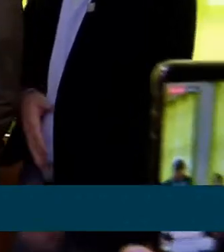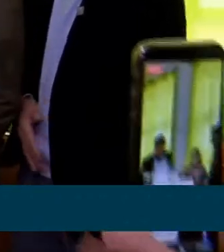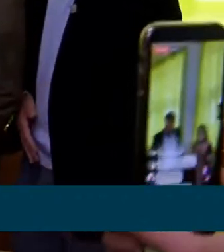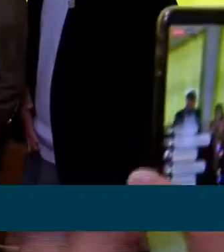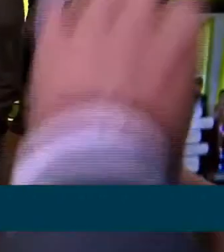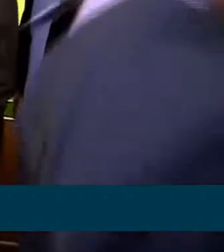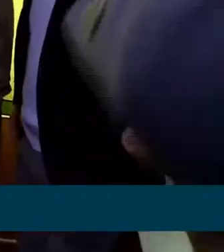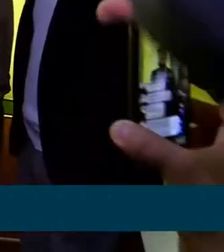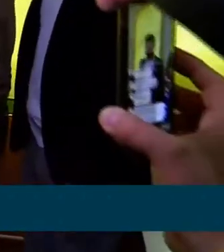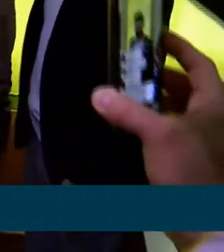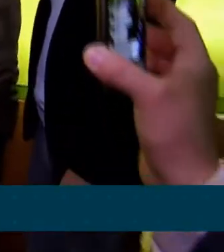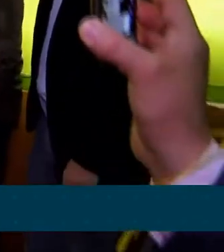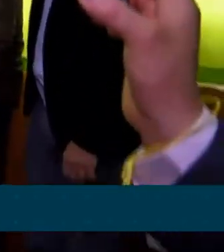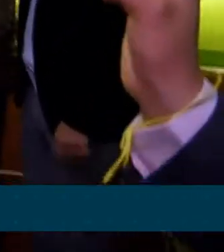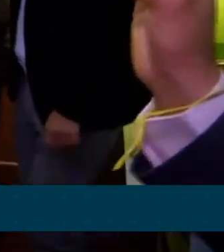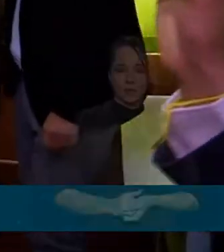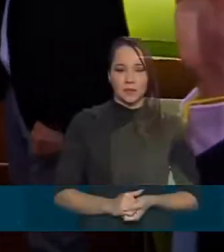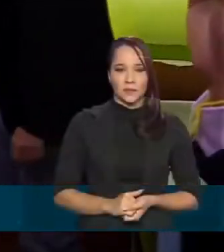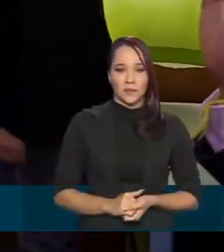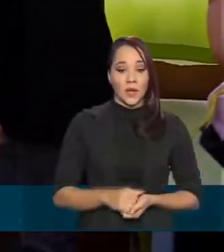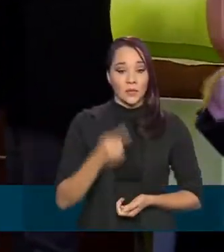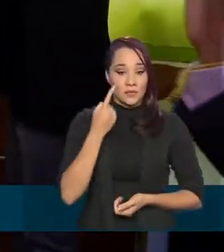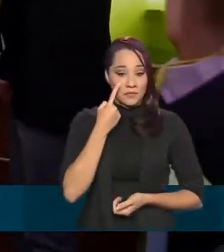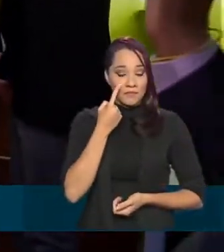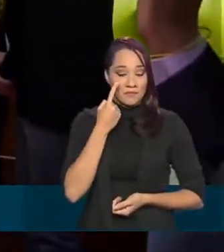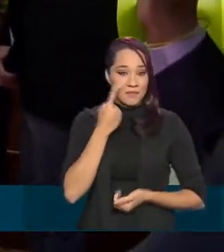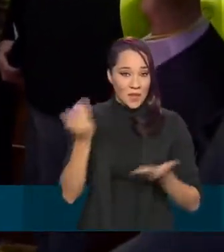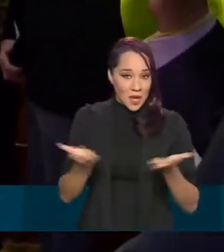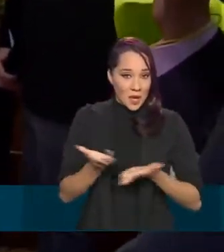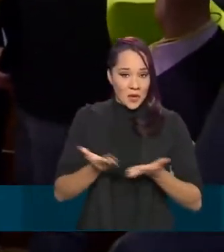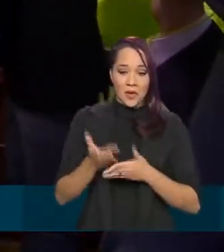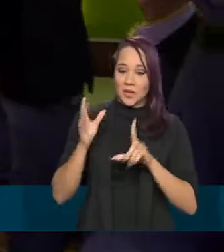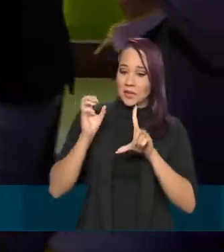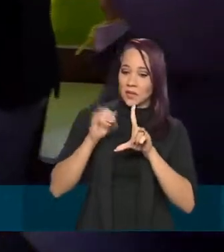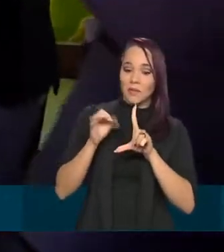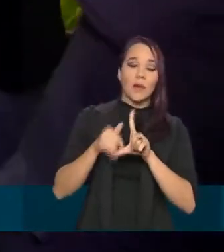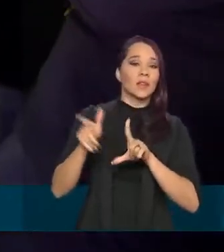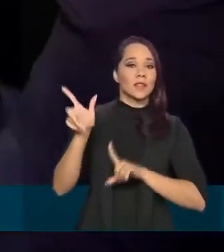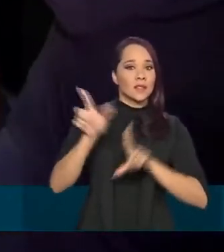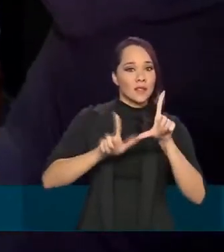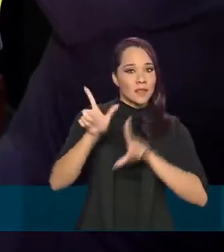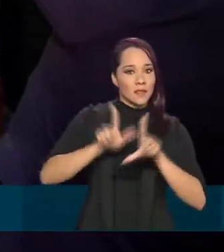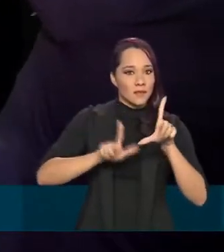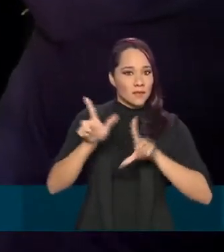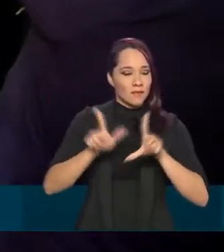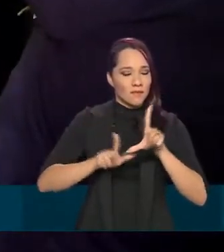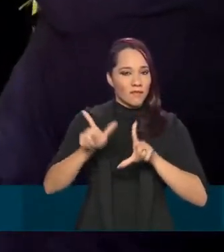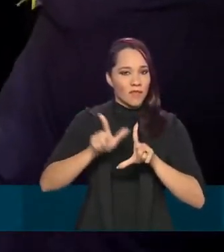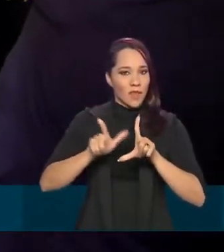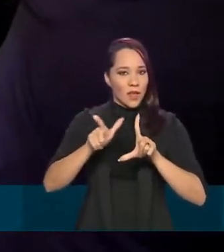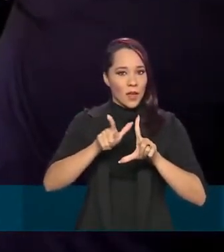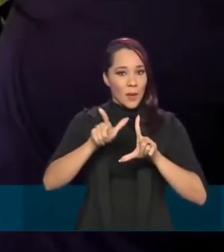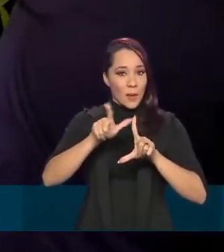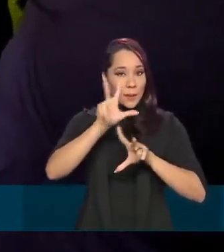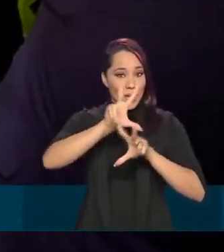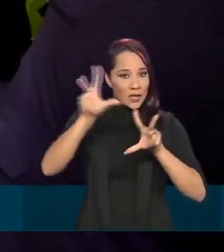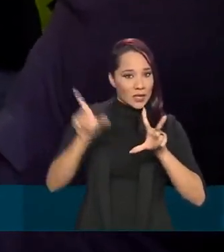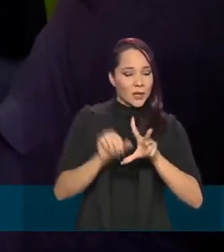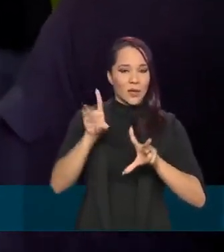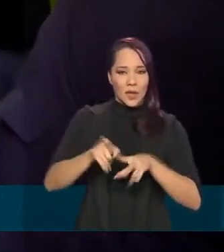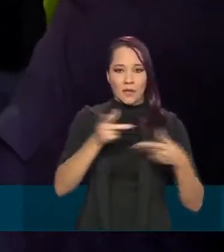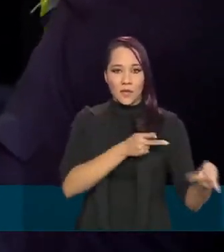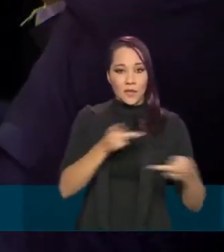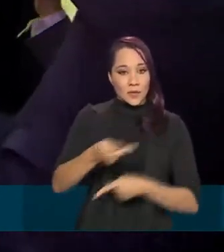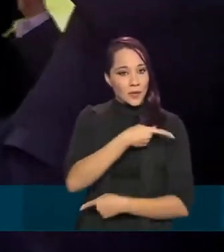Você que acompanha agora essas imagens da TV Brasil, Essa é a visita do presidente Jair